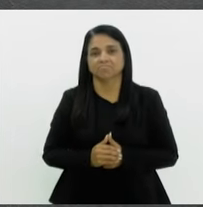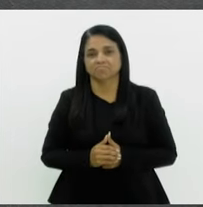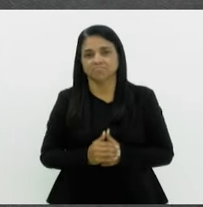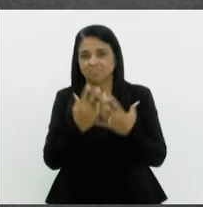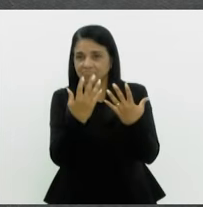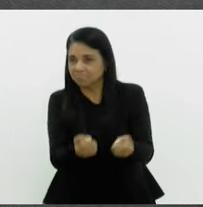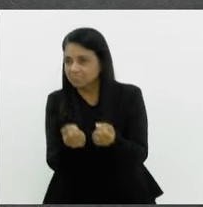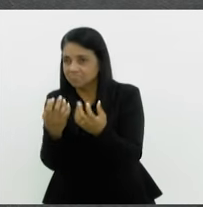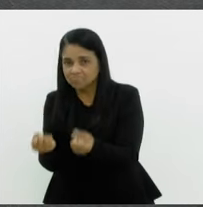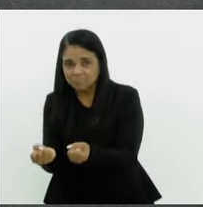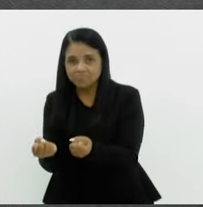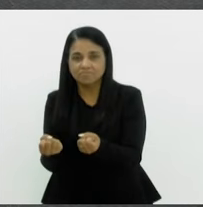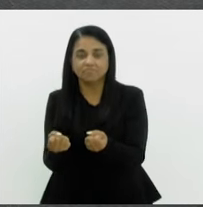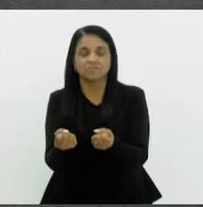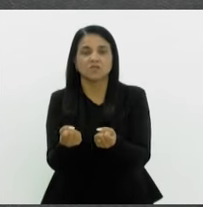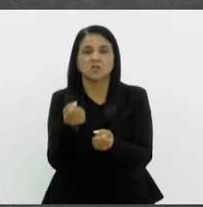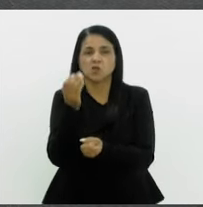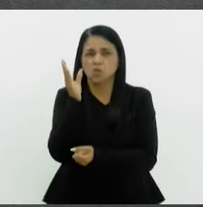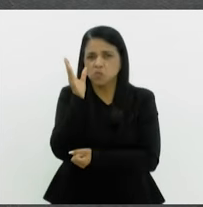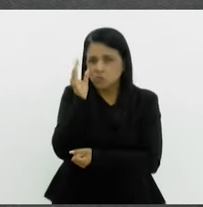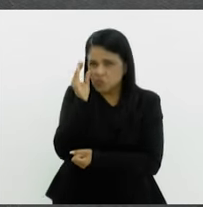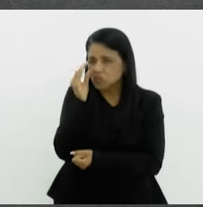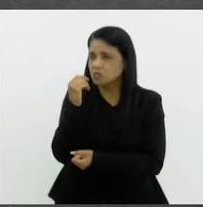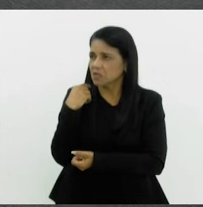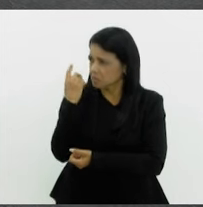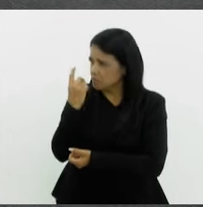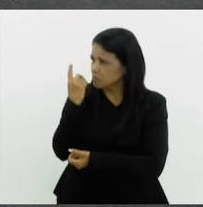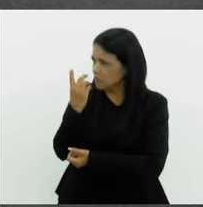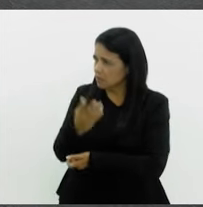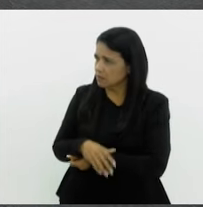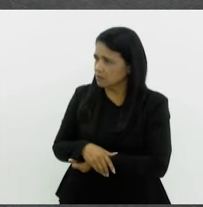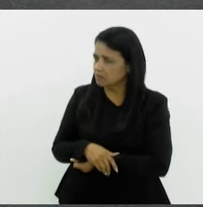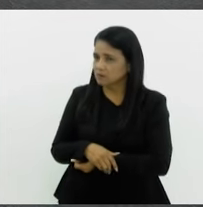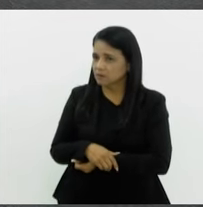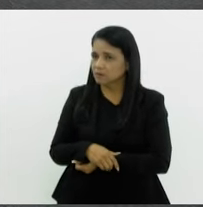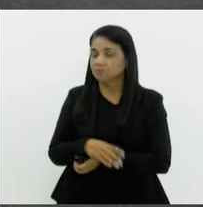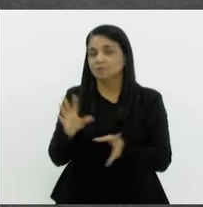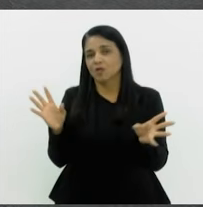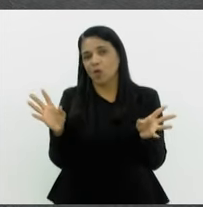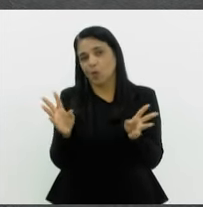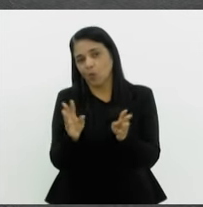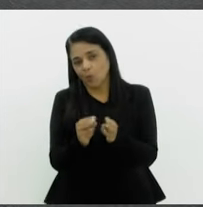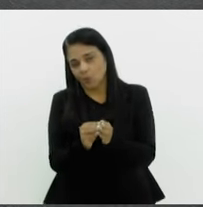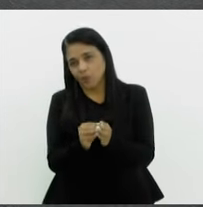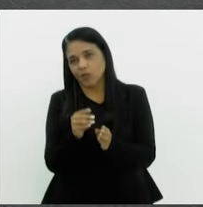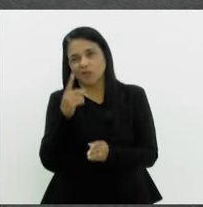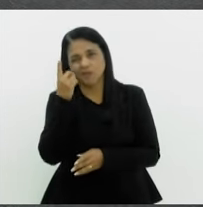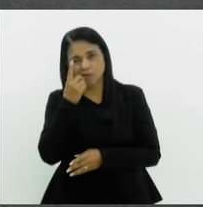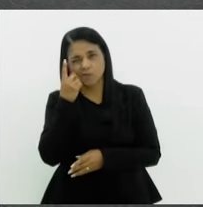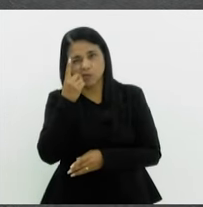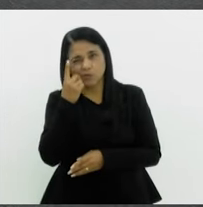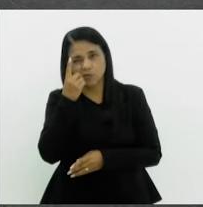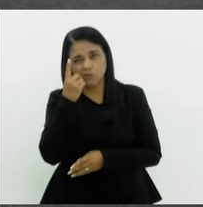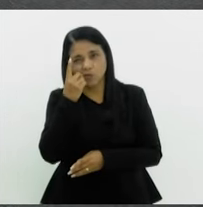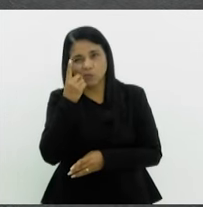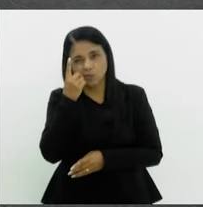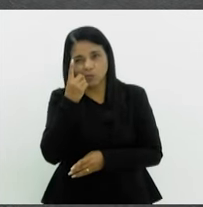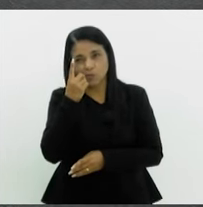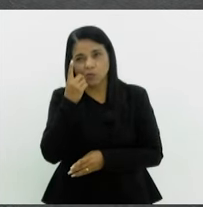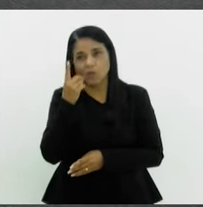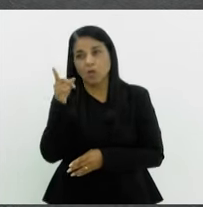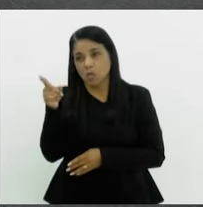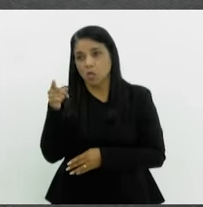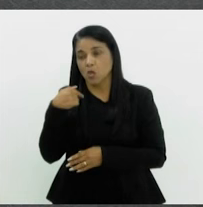tolerado. Curioso, né, deputada? Para concluir, falei, deputada... É, porque ela foi